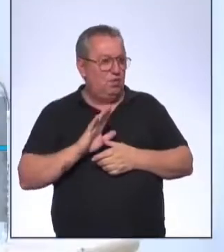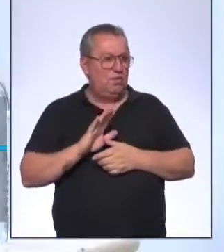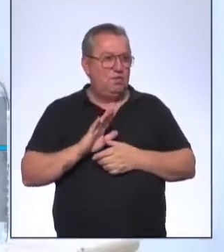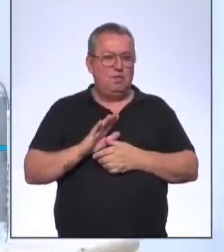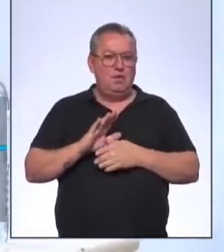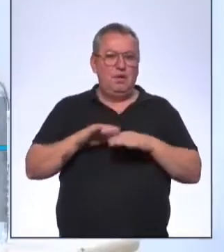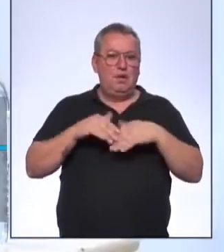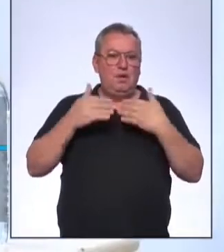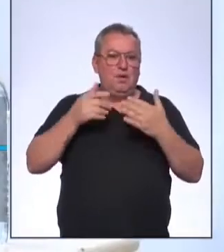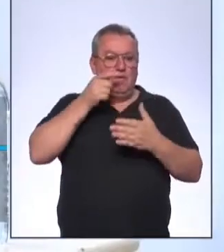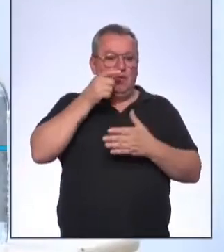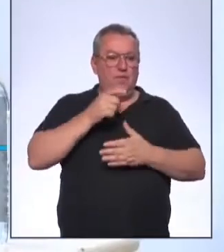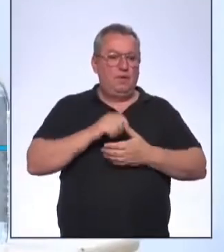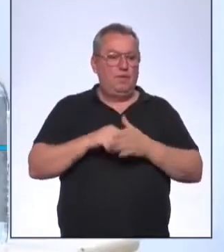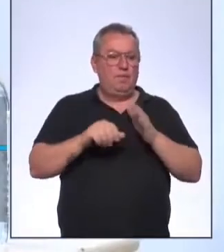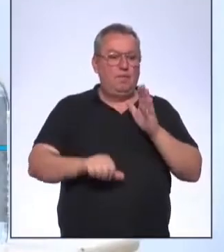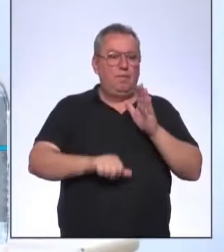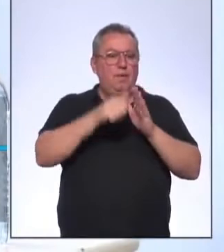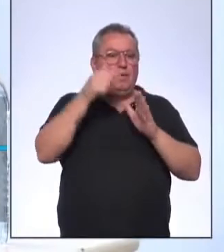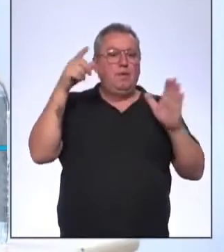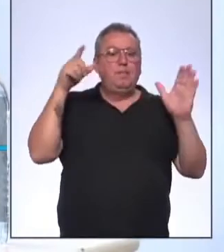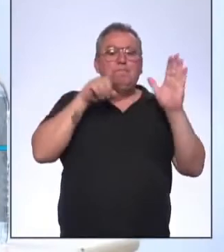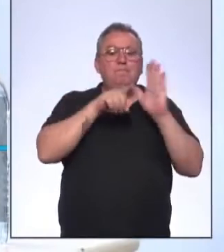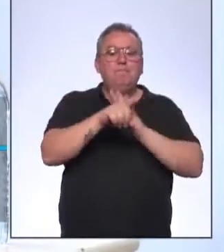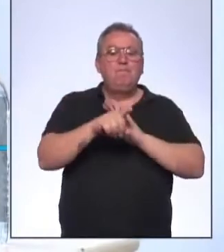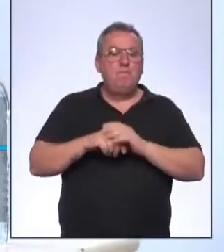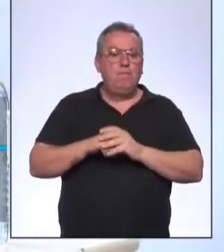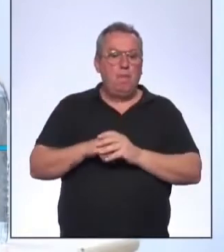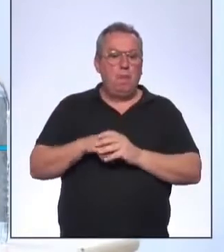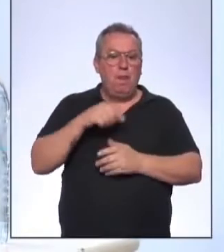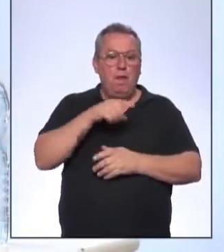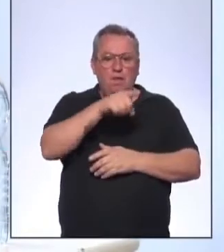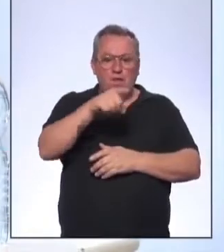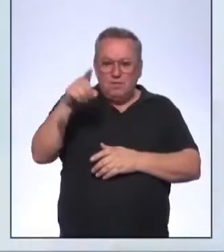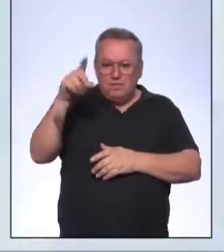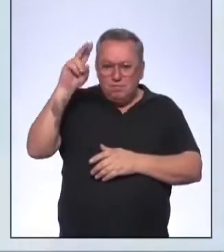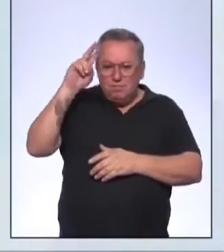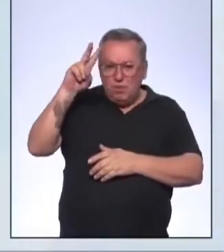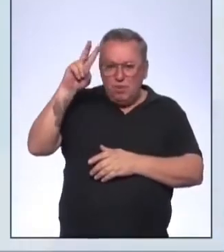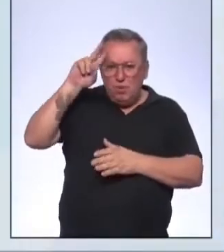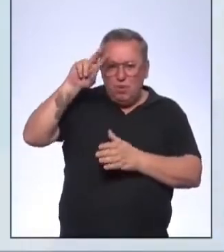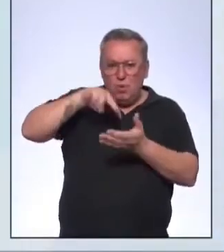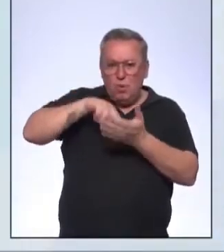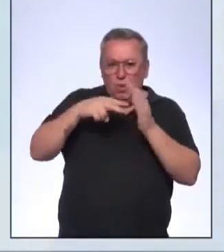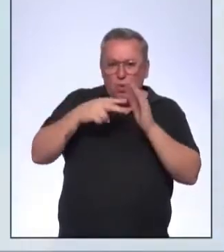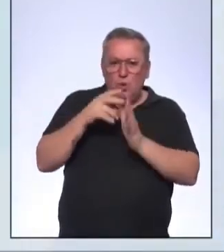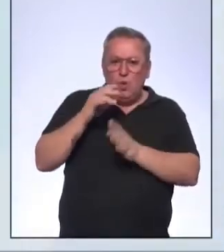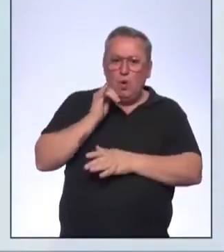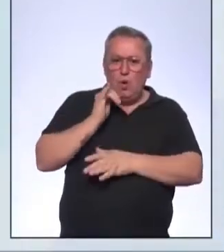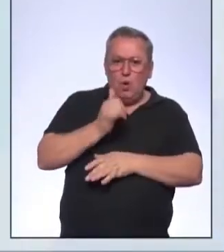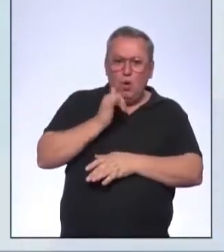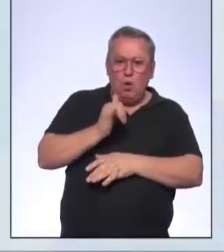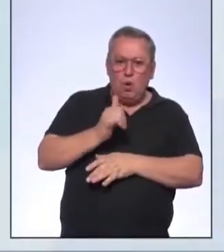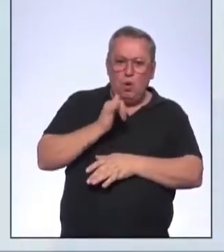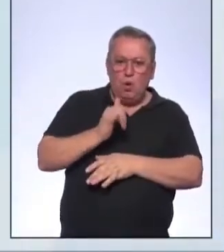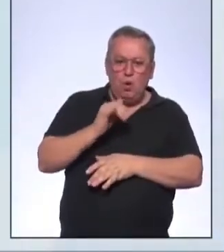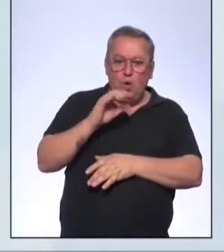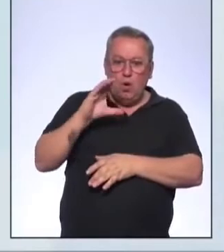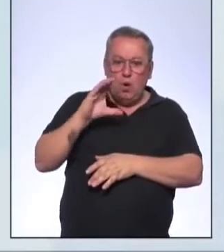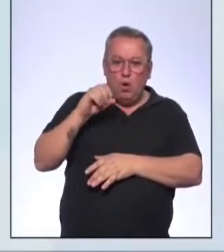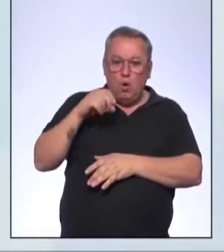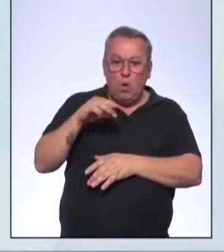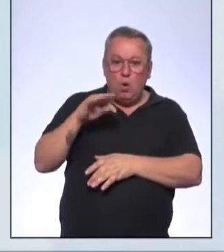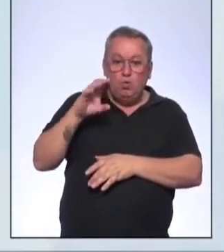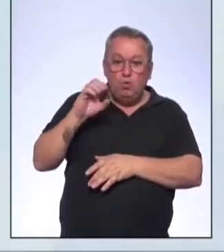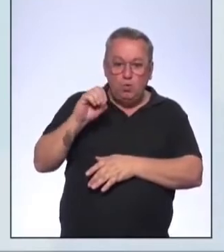então vamos lá primeira pergunta você se lembra o que é um conto a